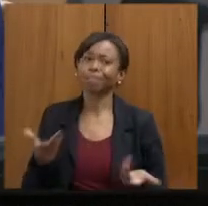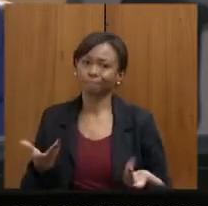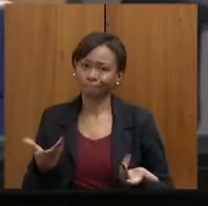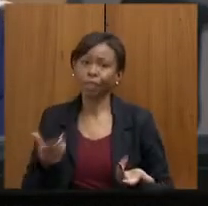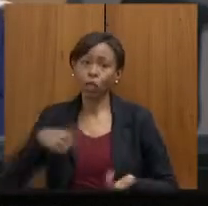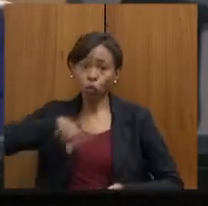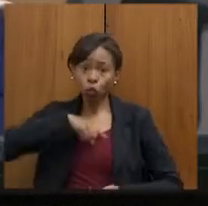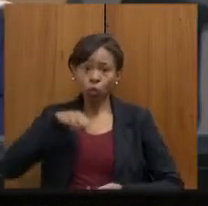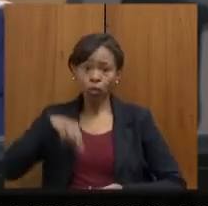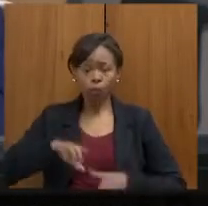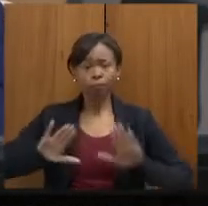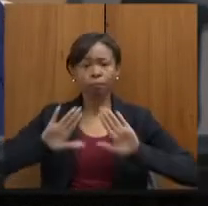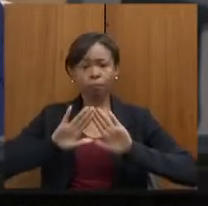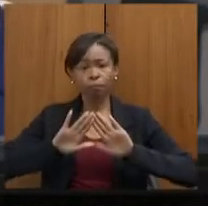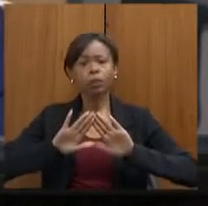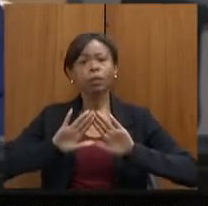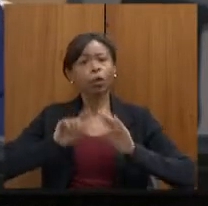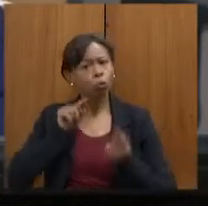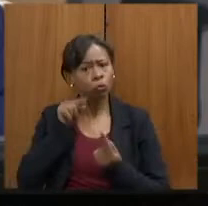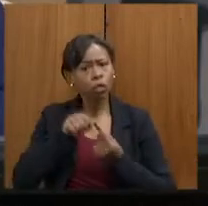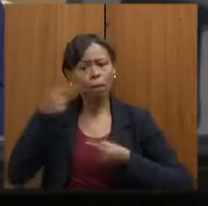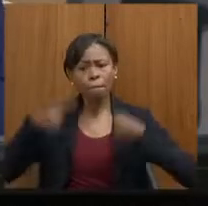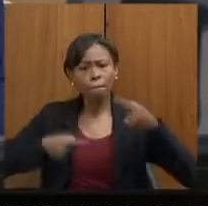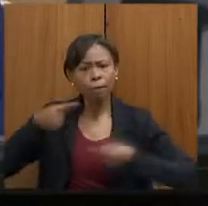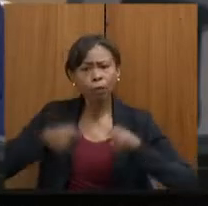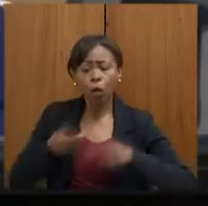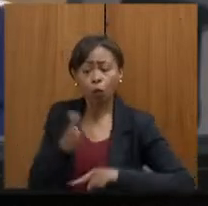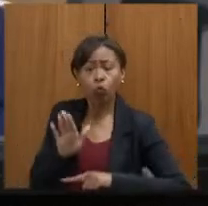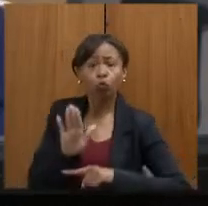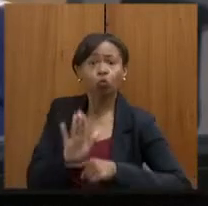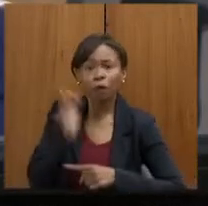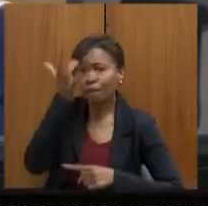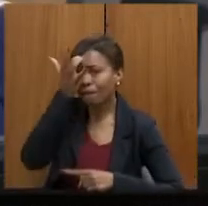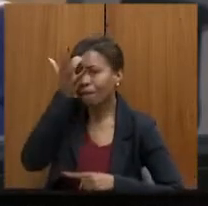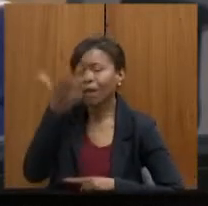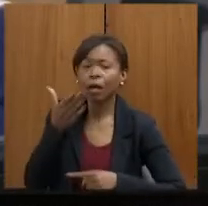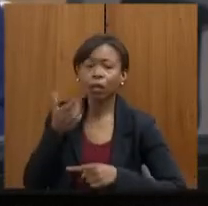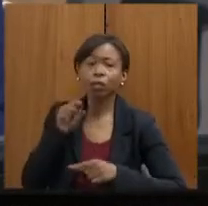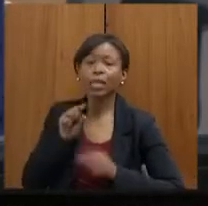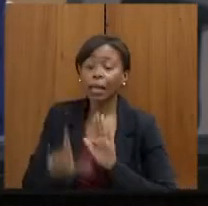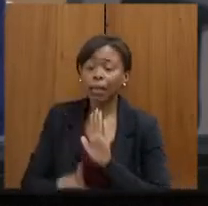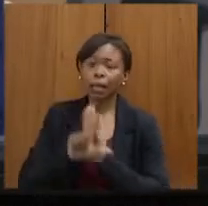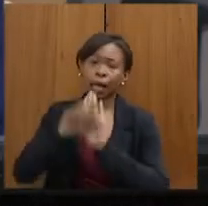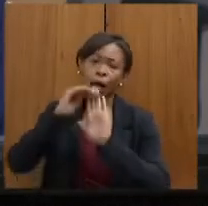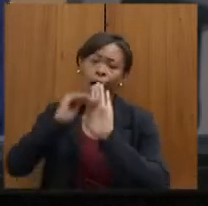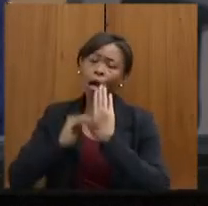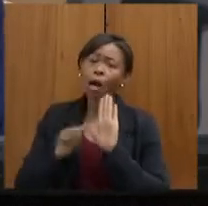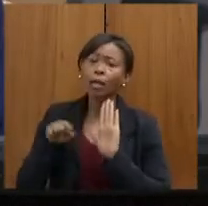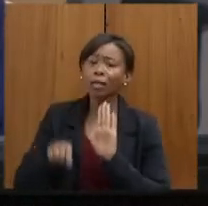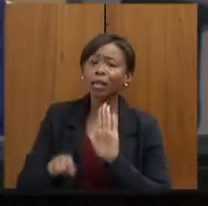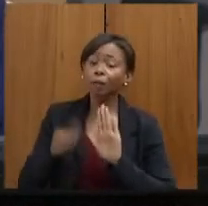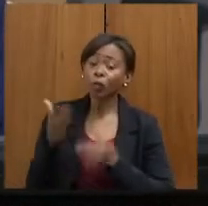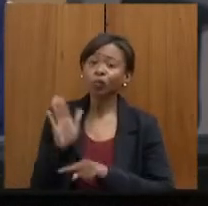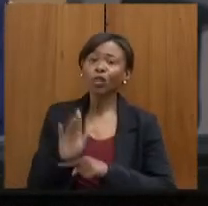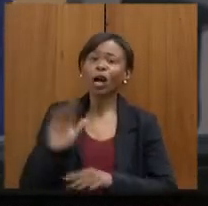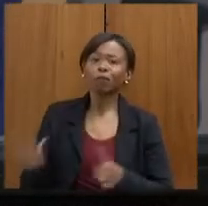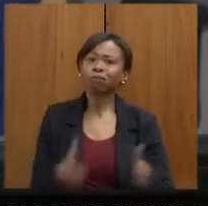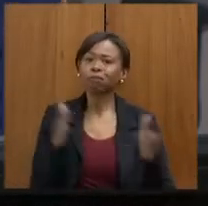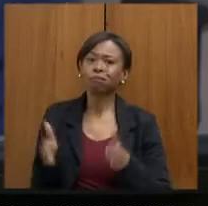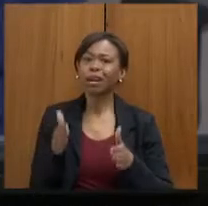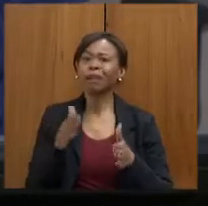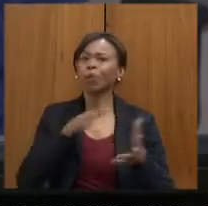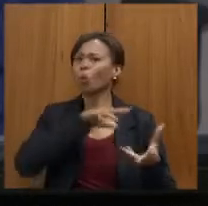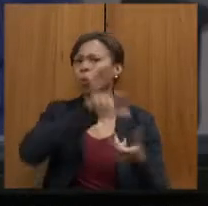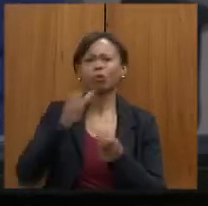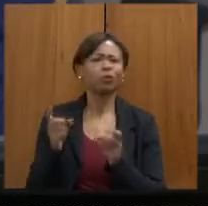povo para discutir isso para simplificar e para ter legalidade para produzir e nosso produto rodar o mundo inteiro então eu